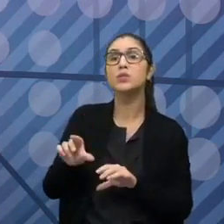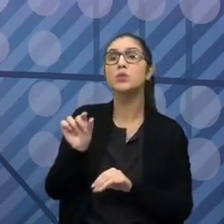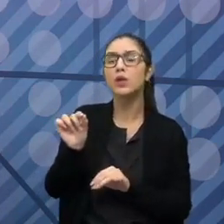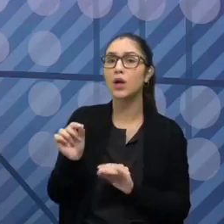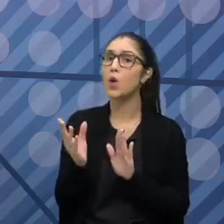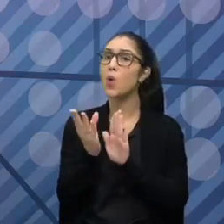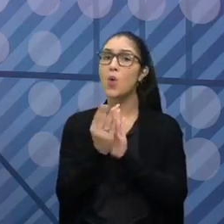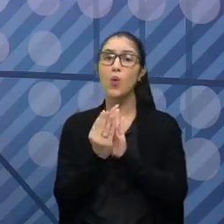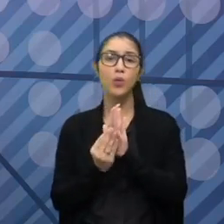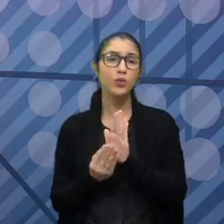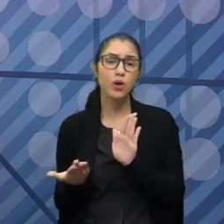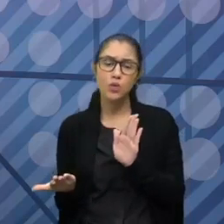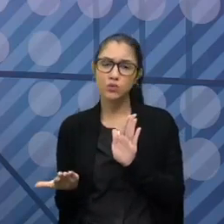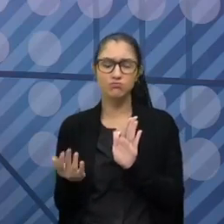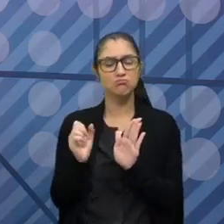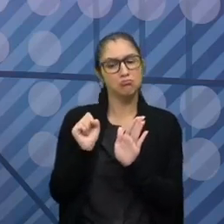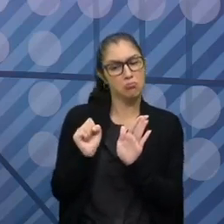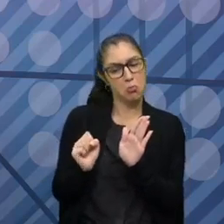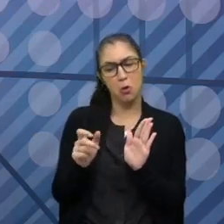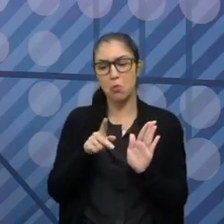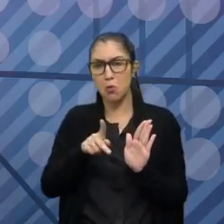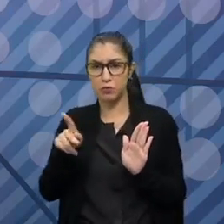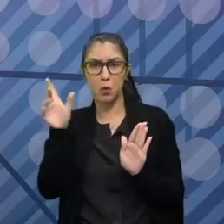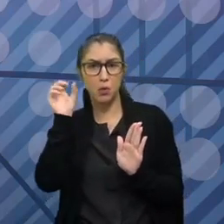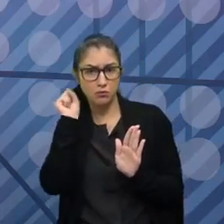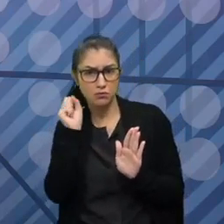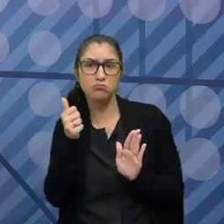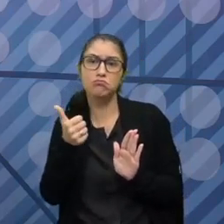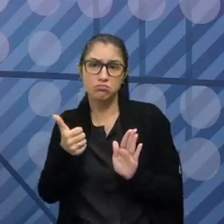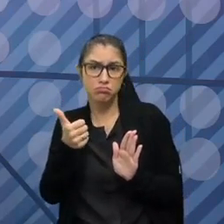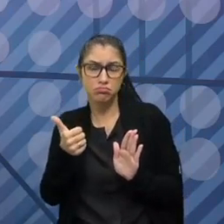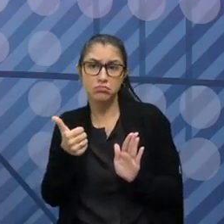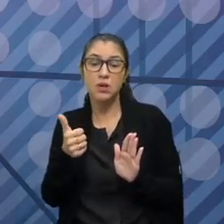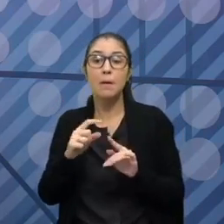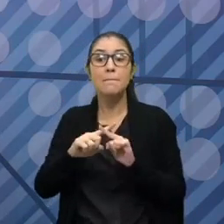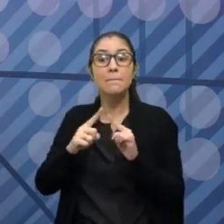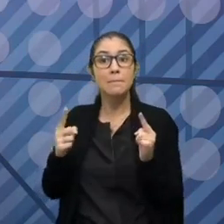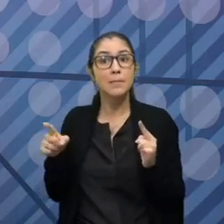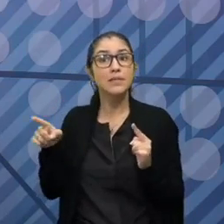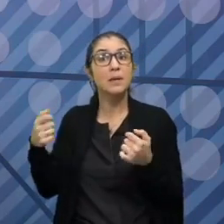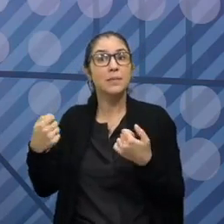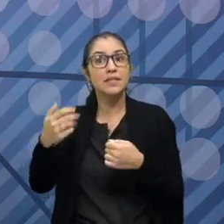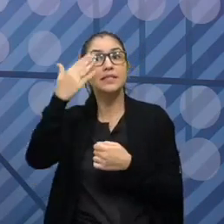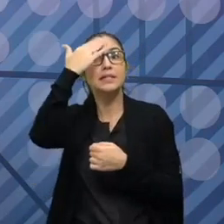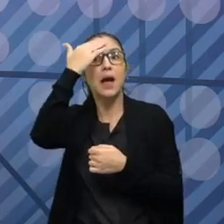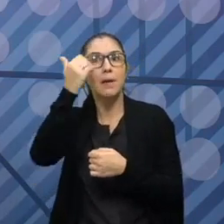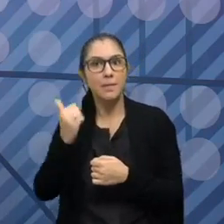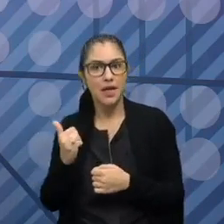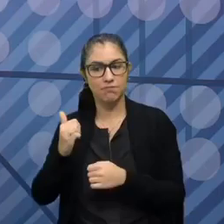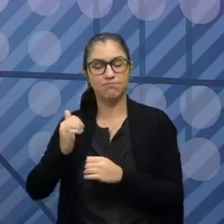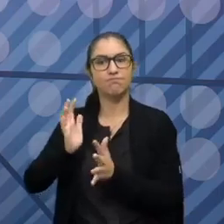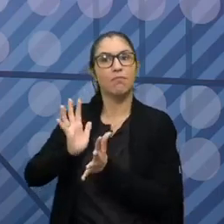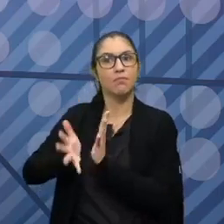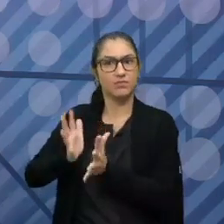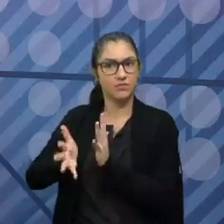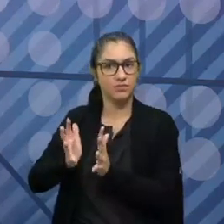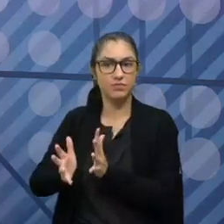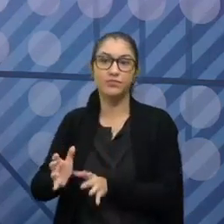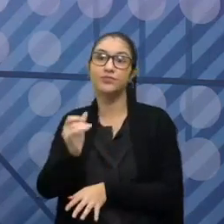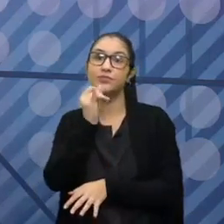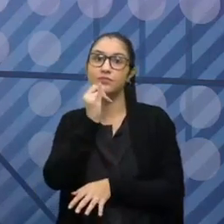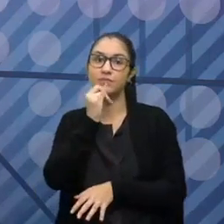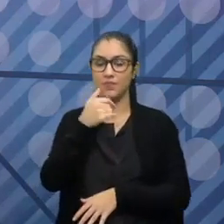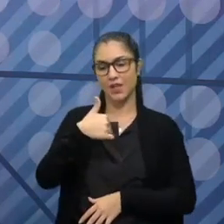Os conteúdos. Pode ser professor ouvinte? Pode, desde que ele tenha domínio da Libras. Por